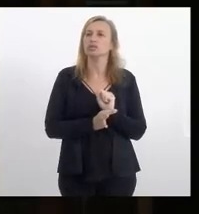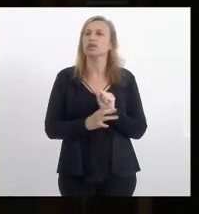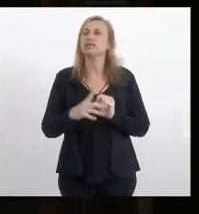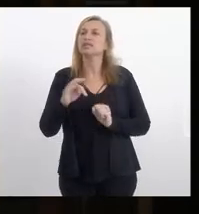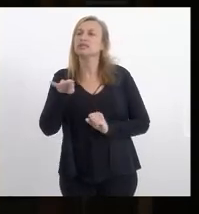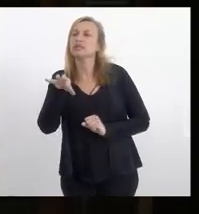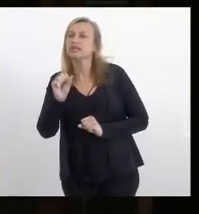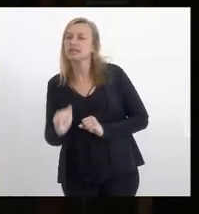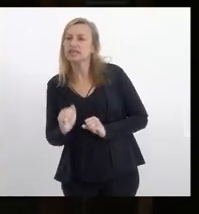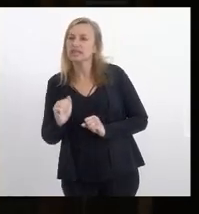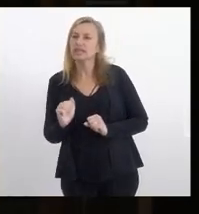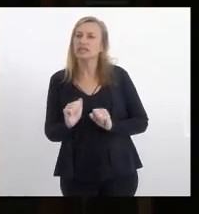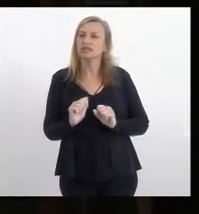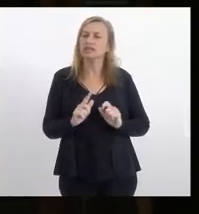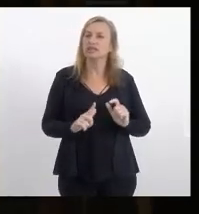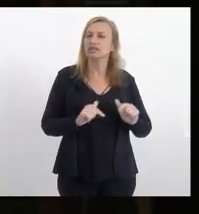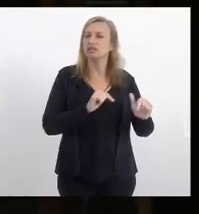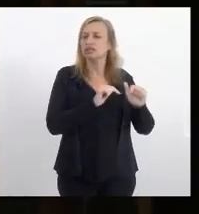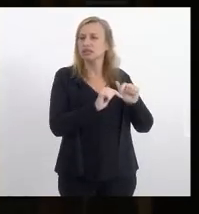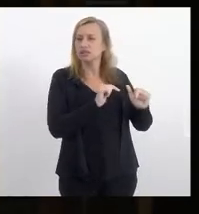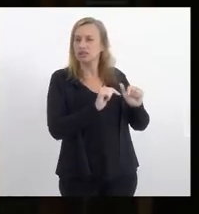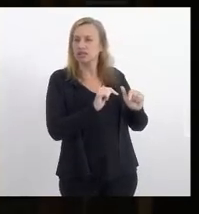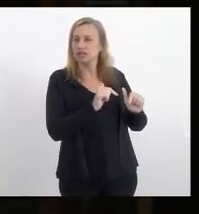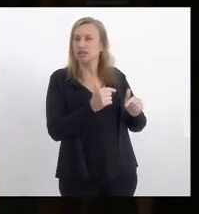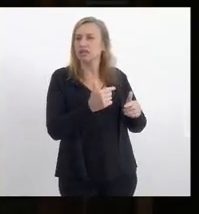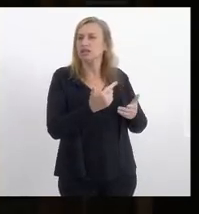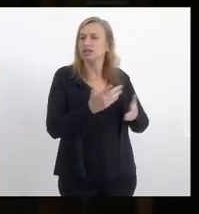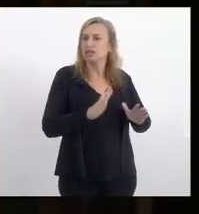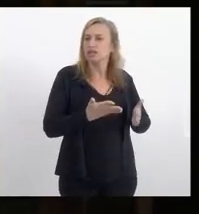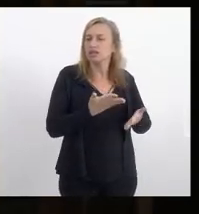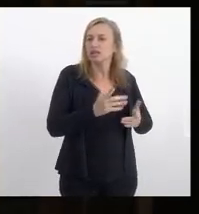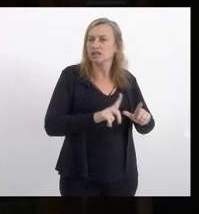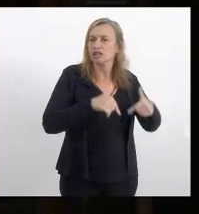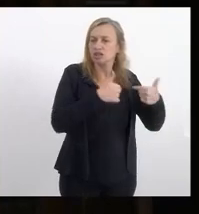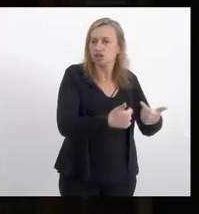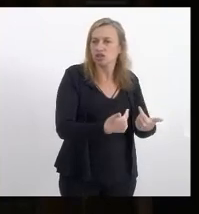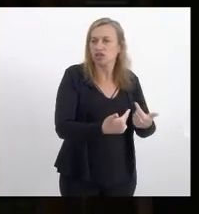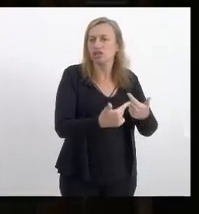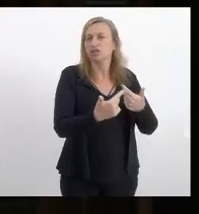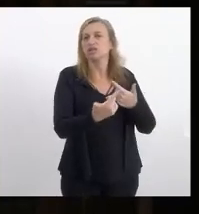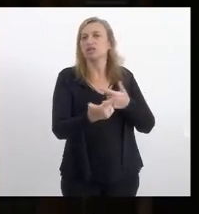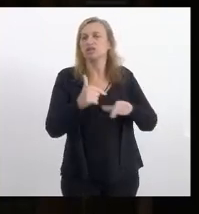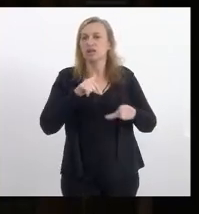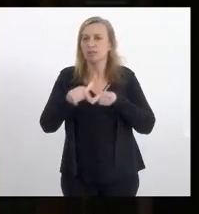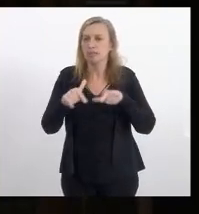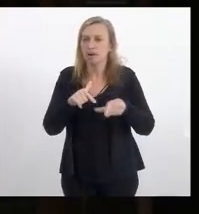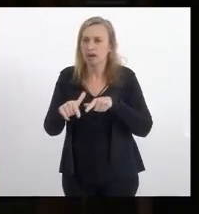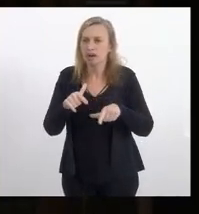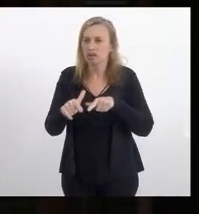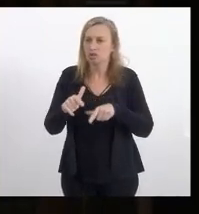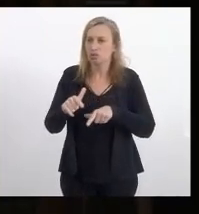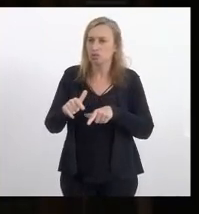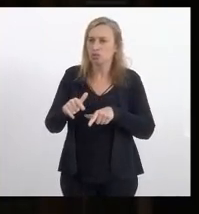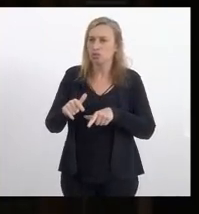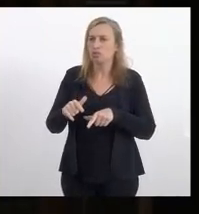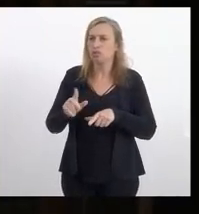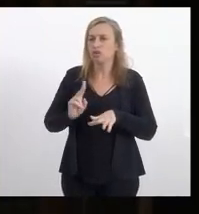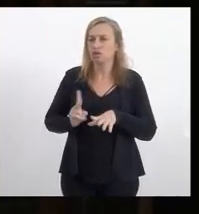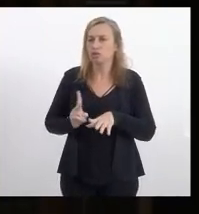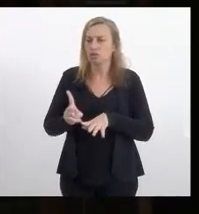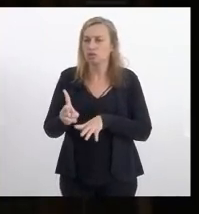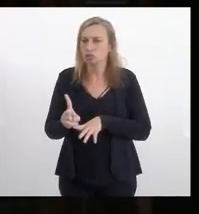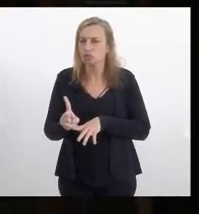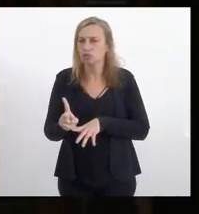simetria de tratamento entre ativos inativos e veteranos os dias mas